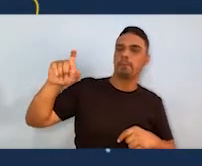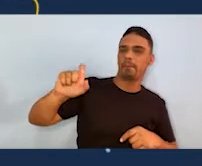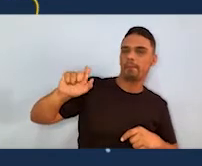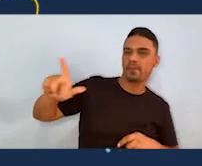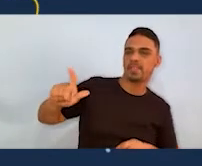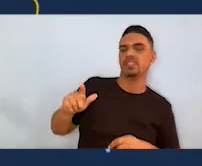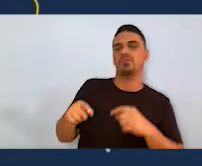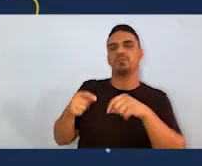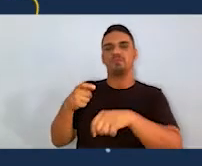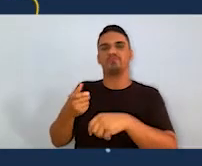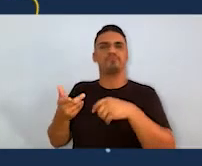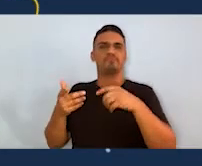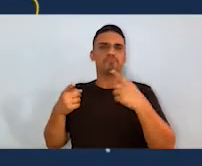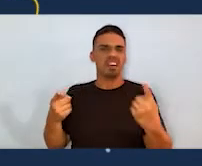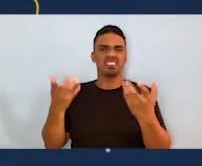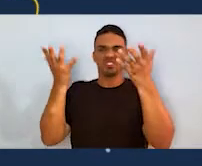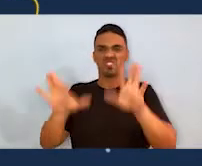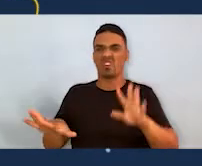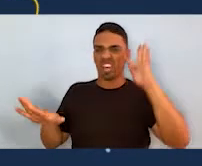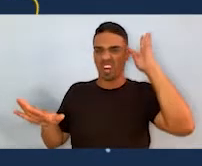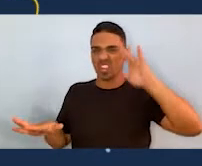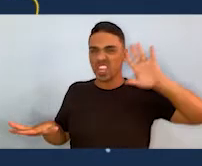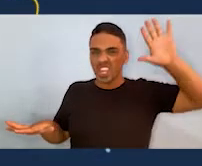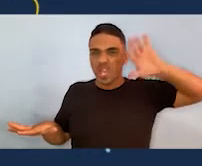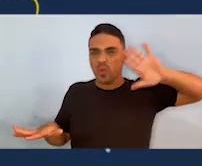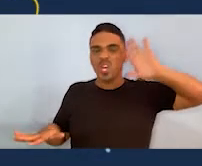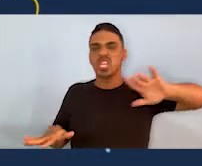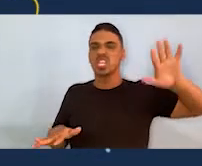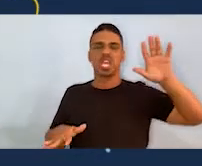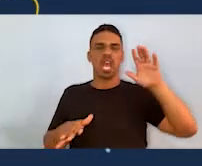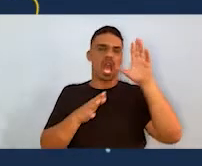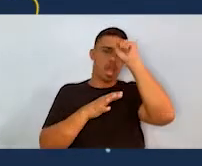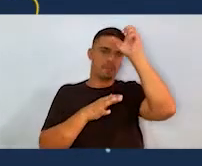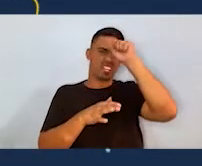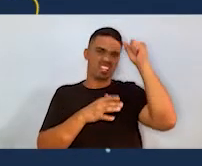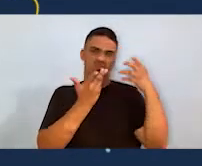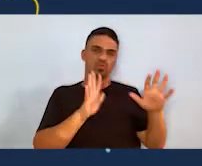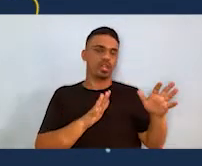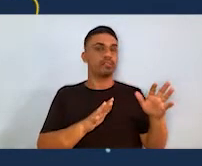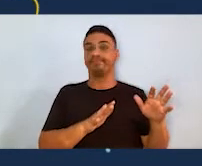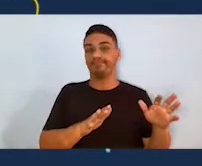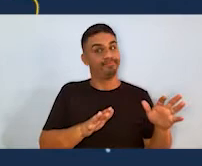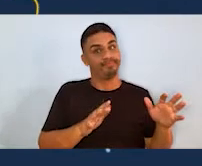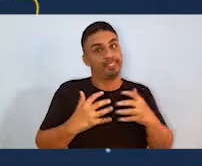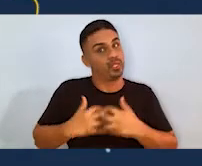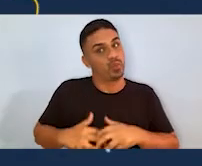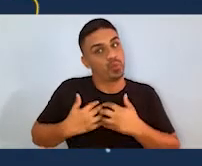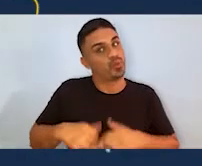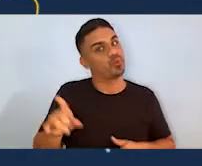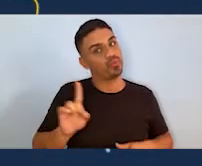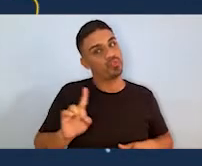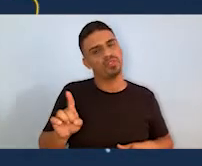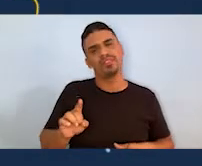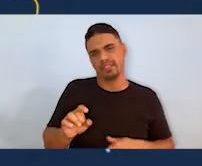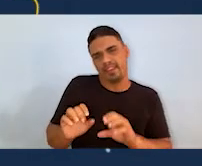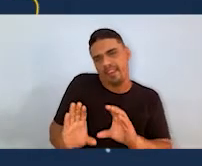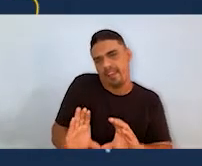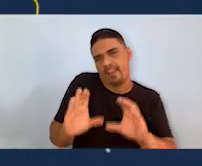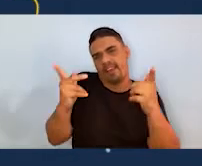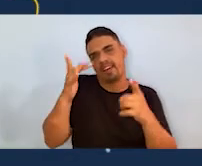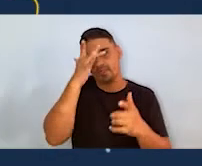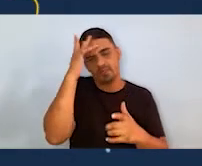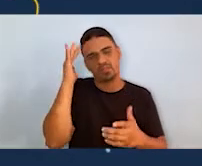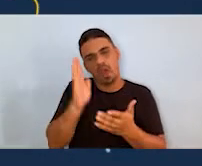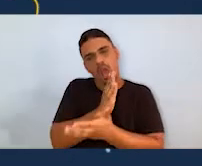quero aprender a teoria de desenho. Não, isso aí não funciona. Lógico, tem gente que às vezes